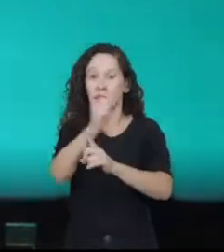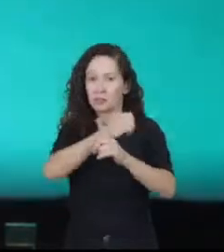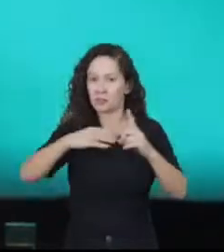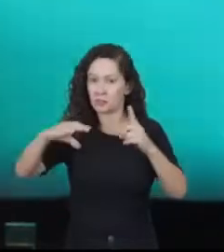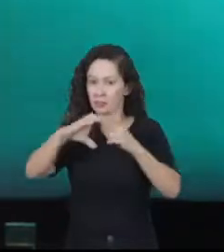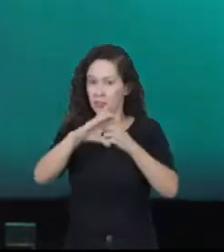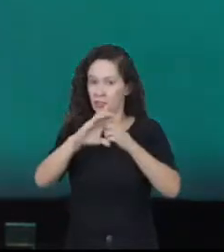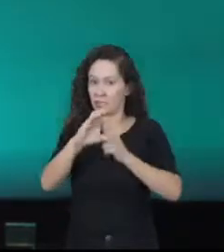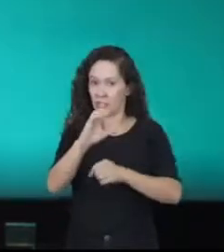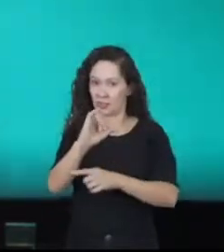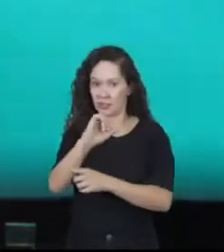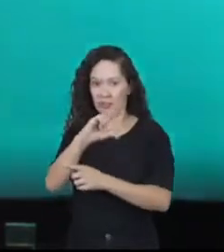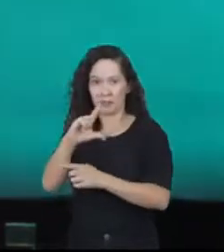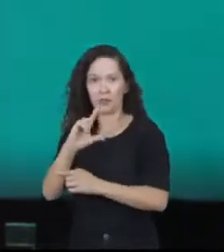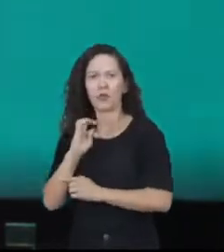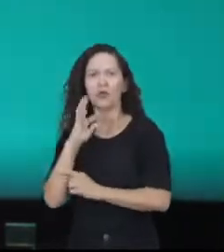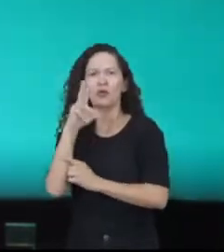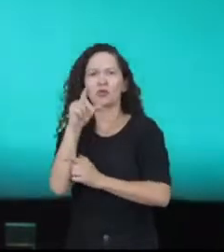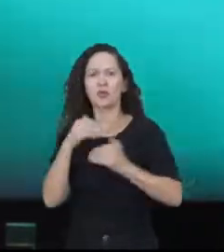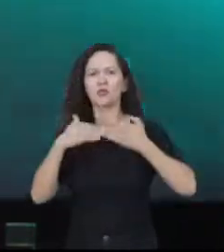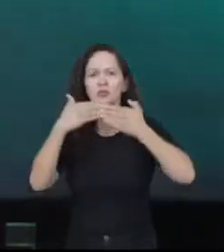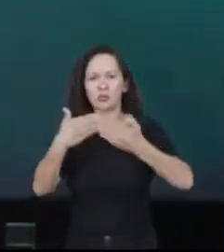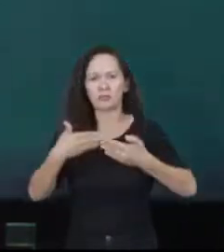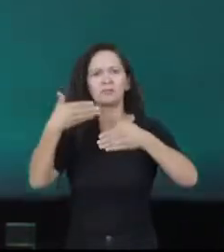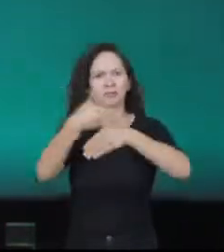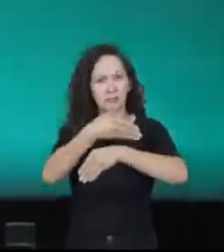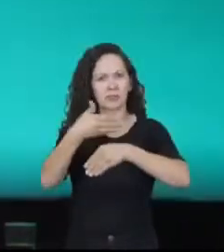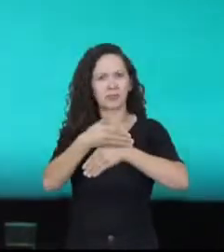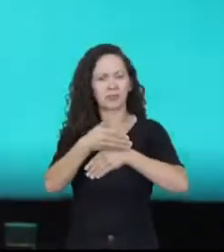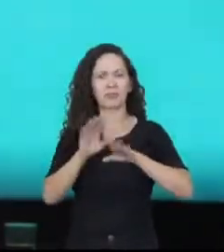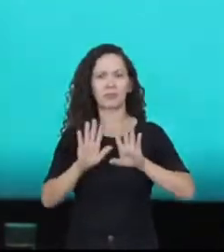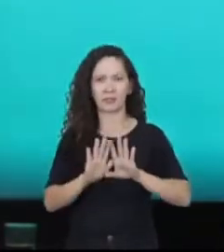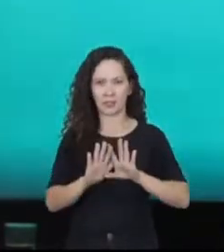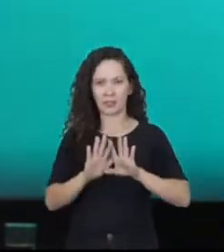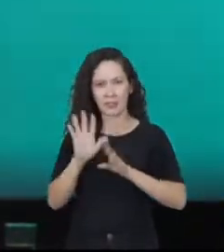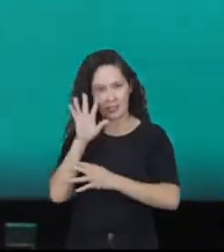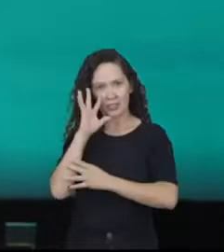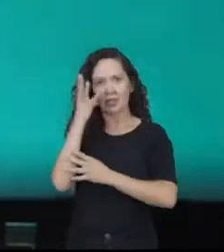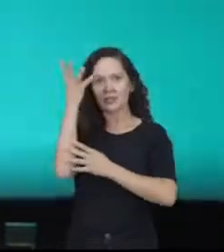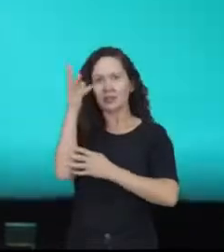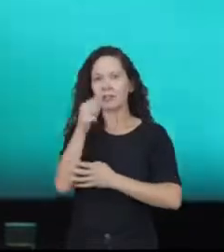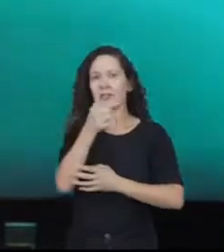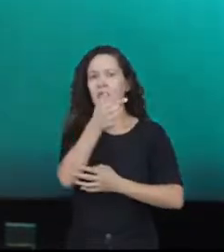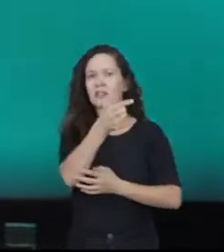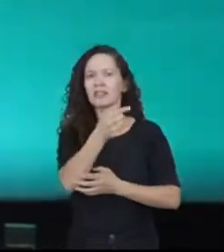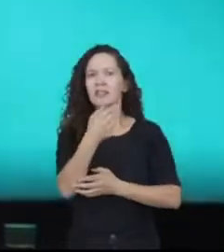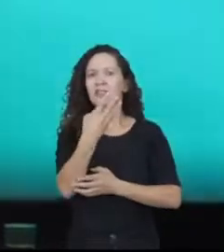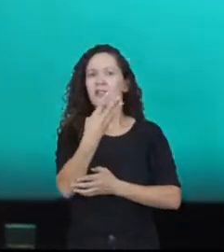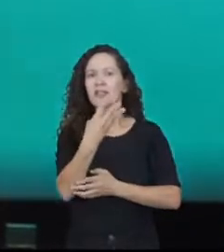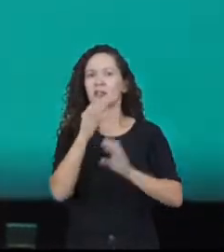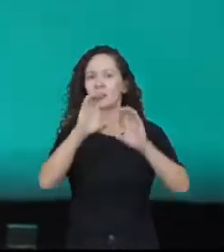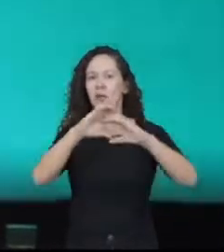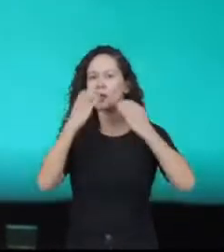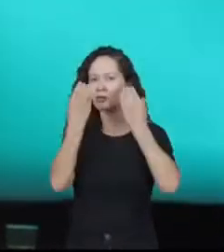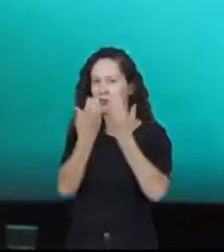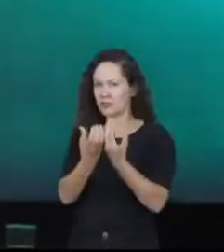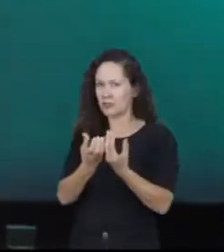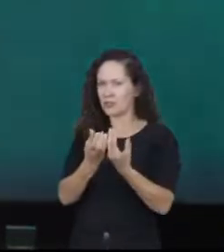os ministérios. Além disso, realizamos 74 conferências em âmbito